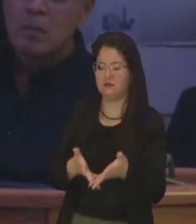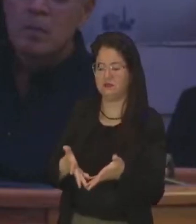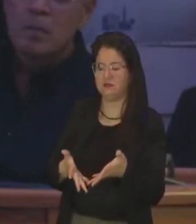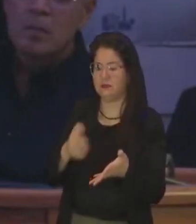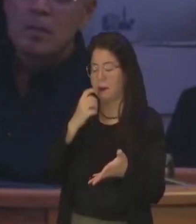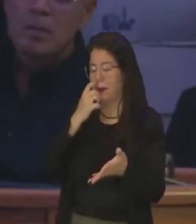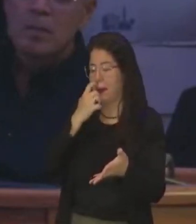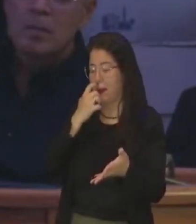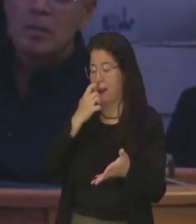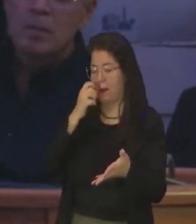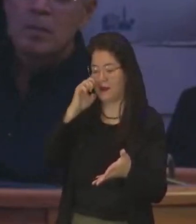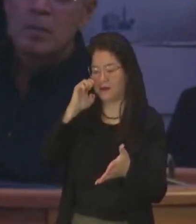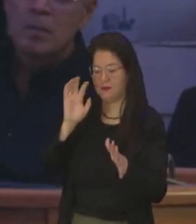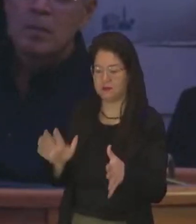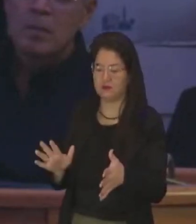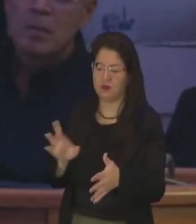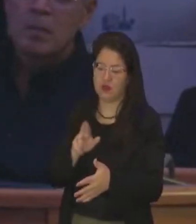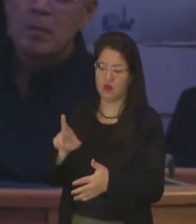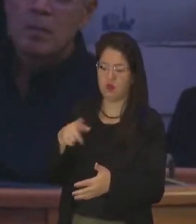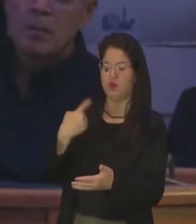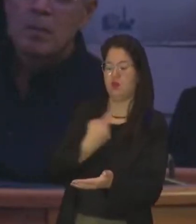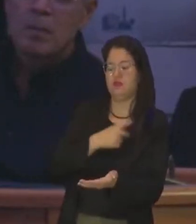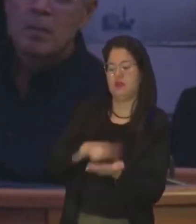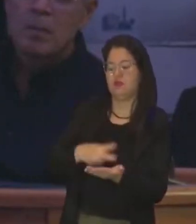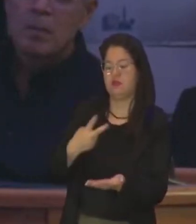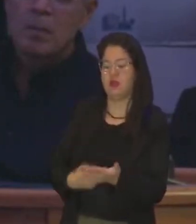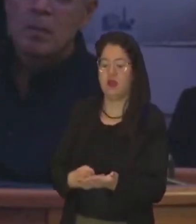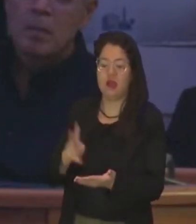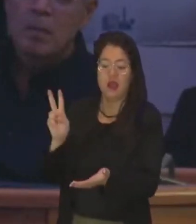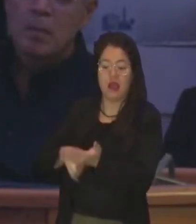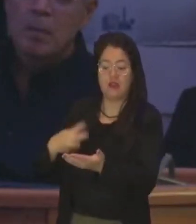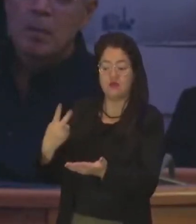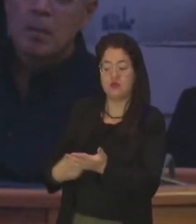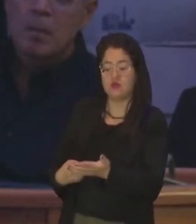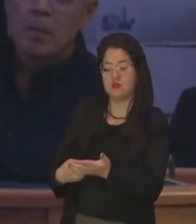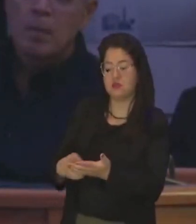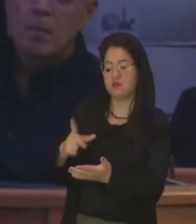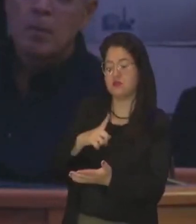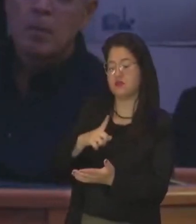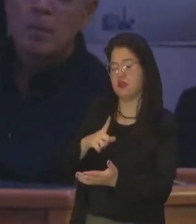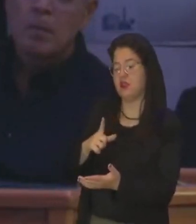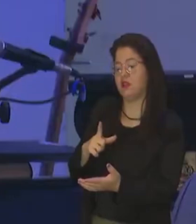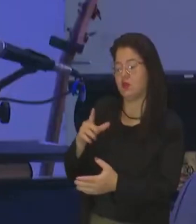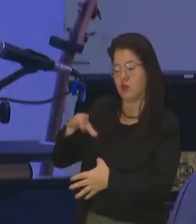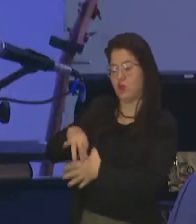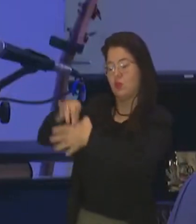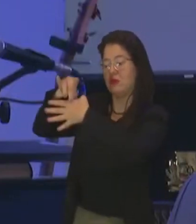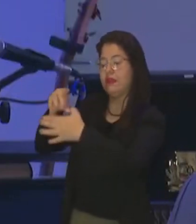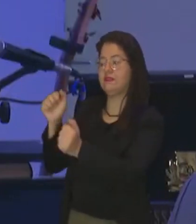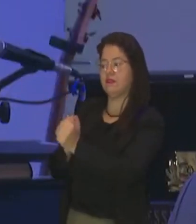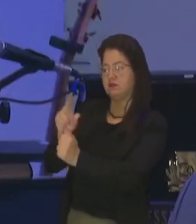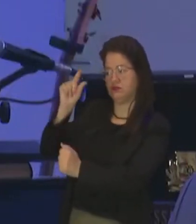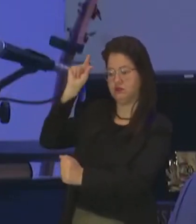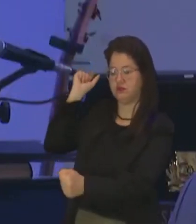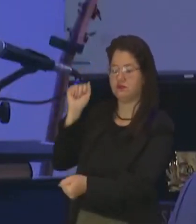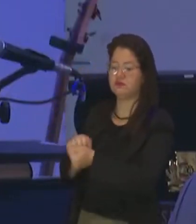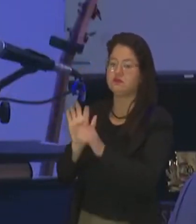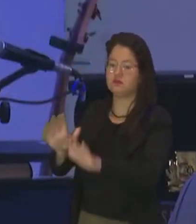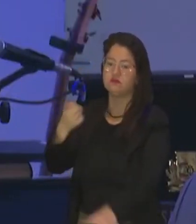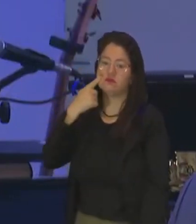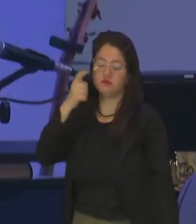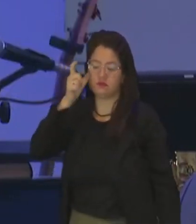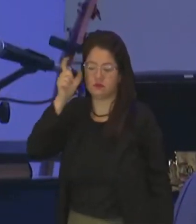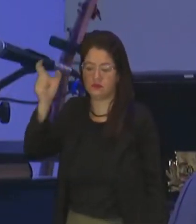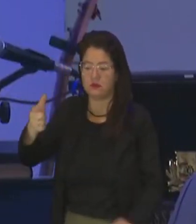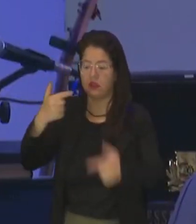que não é a gente que faz a tradução, a tradução sempre conta com os falantes nativos, né? Tem que ter eles, porque... Agora, olha que interessante,